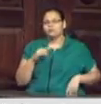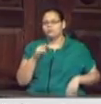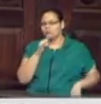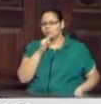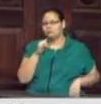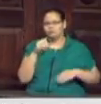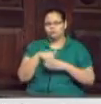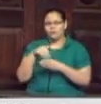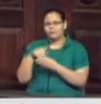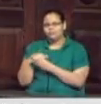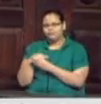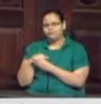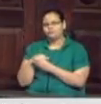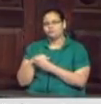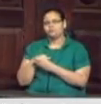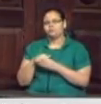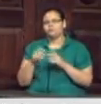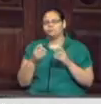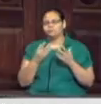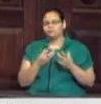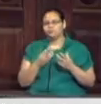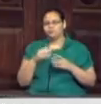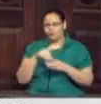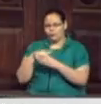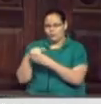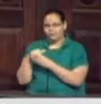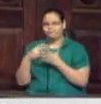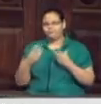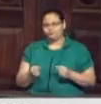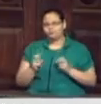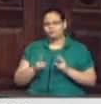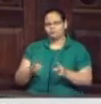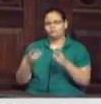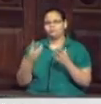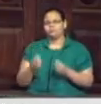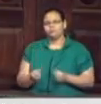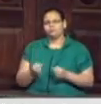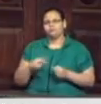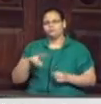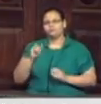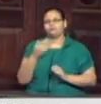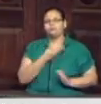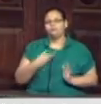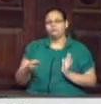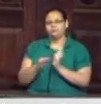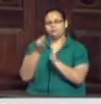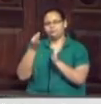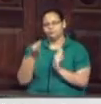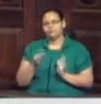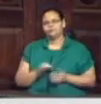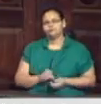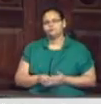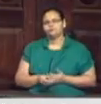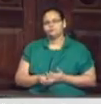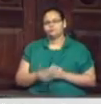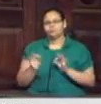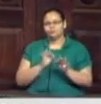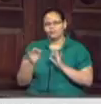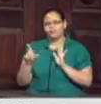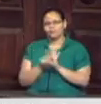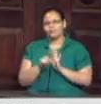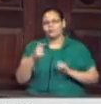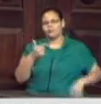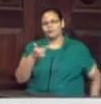Em votação. Senhores que aprovam, permaneçam como estão, aprovada, vai autógrafo. Projeto de lei